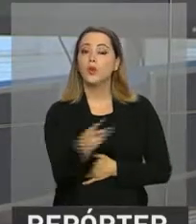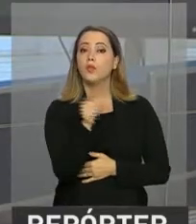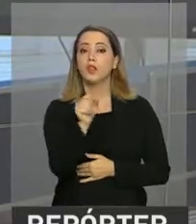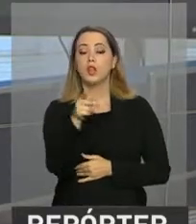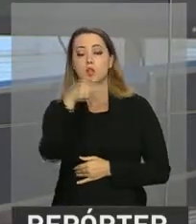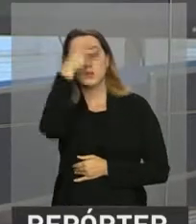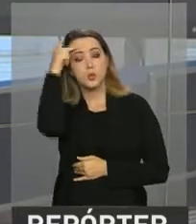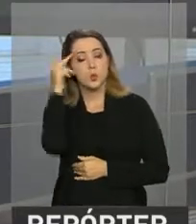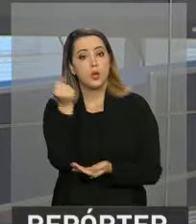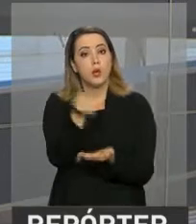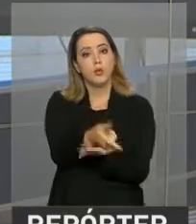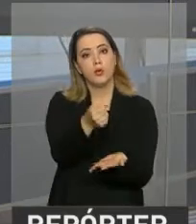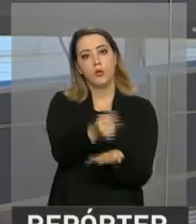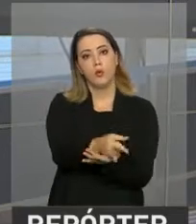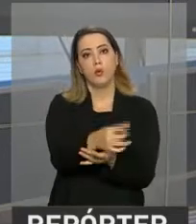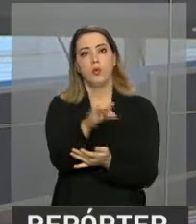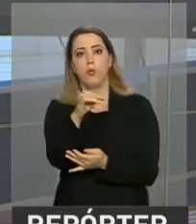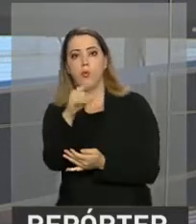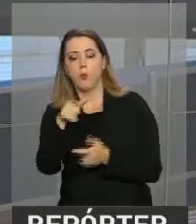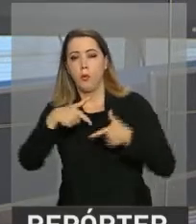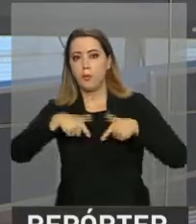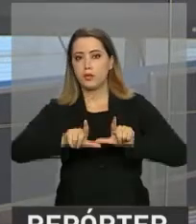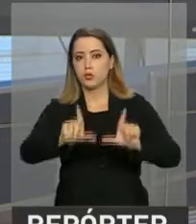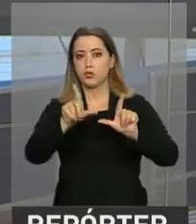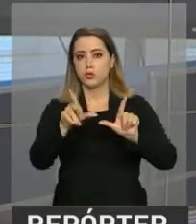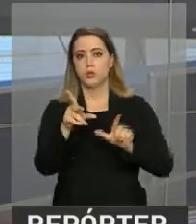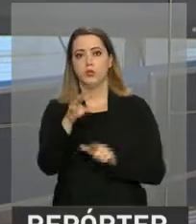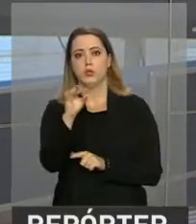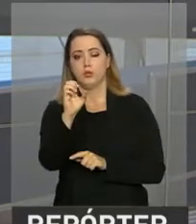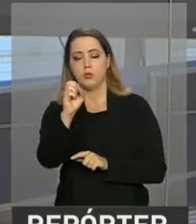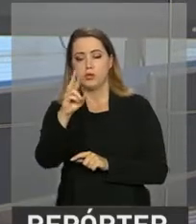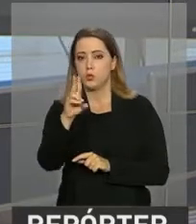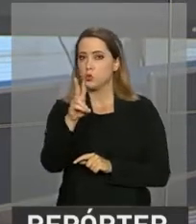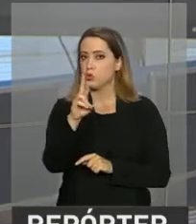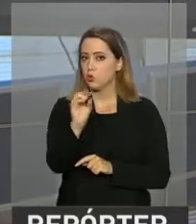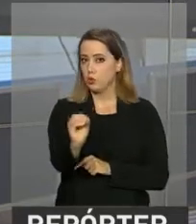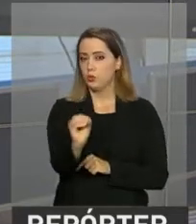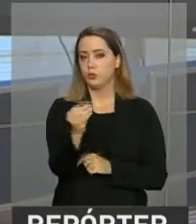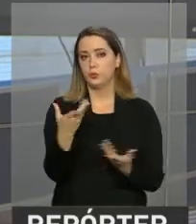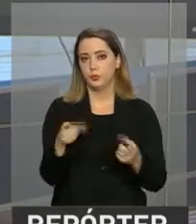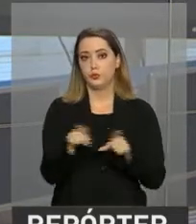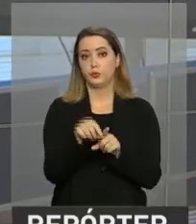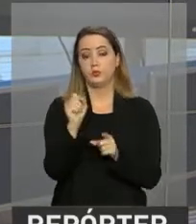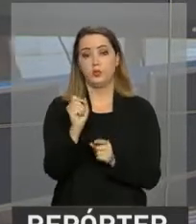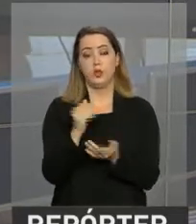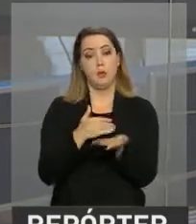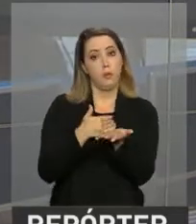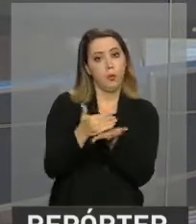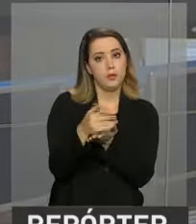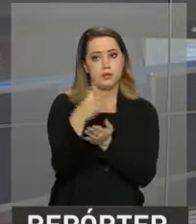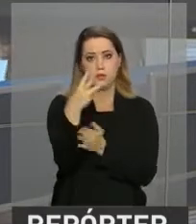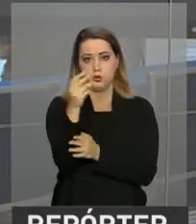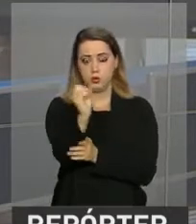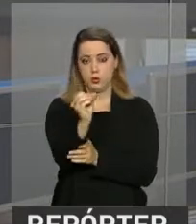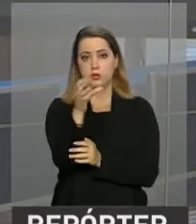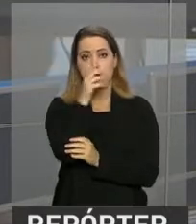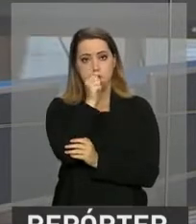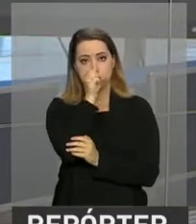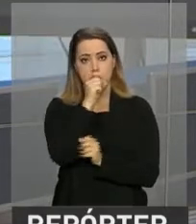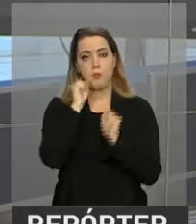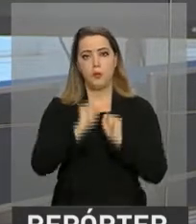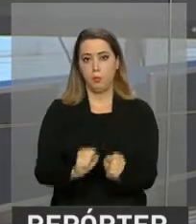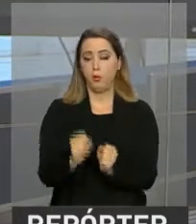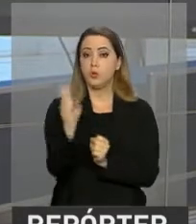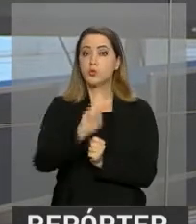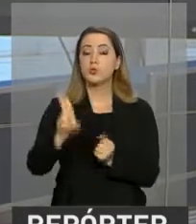para quem compra títulos do tesouro direto a partir do próximo sábado dia 3 os investidores poderão fazer as principais transações por